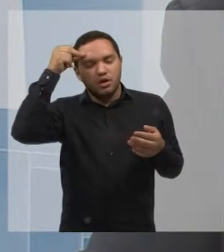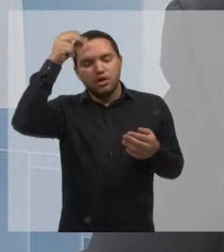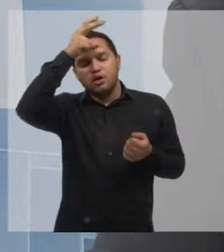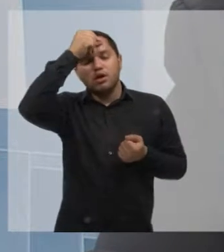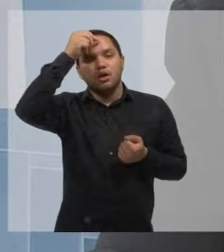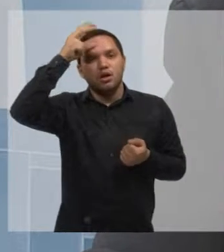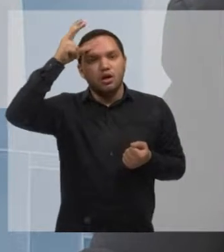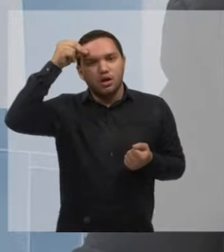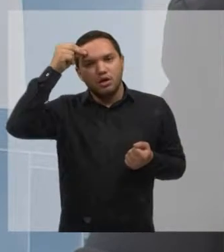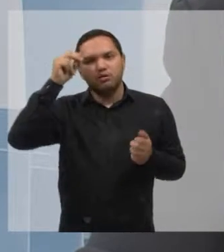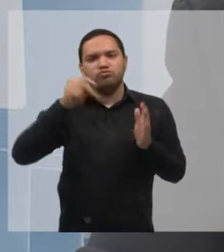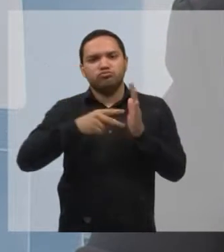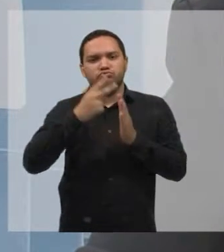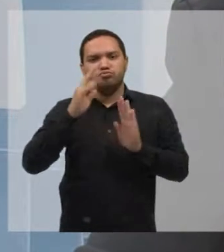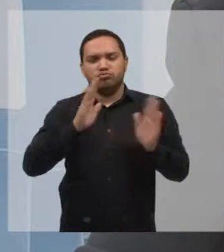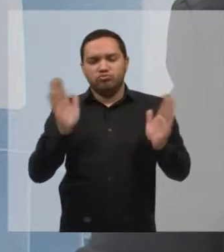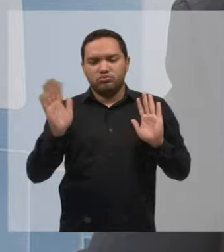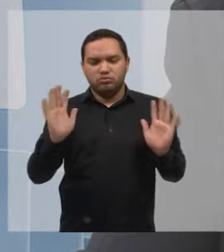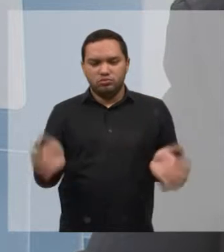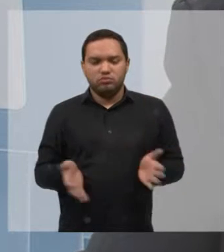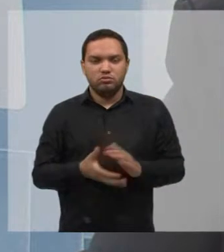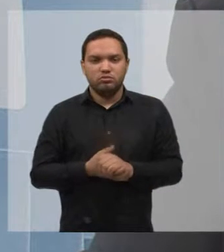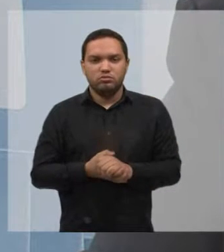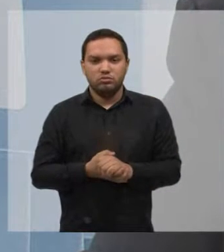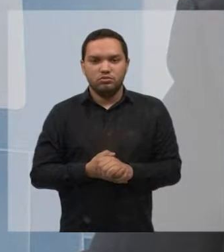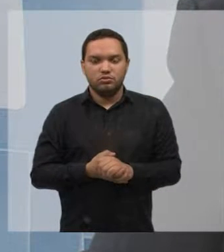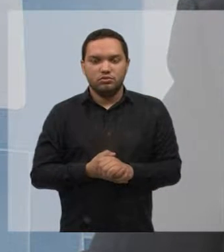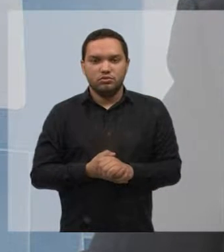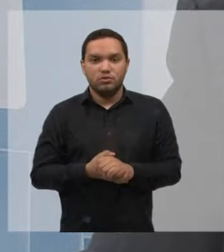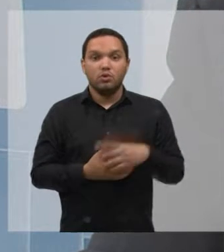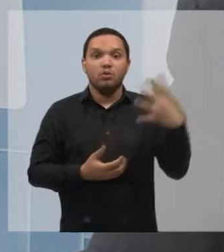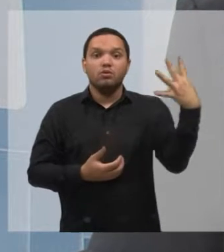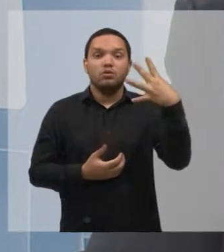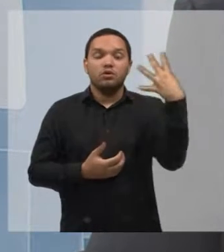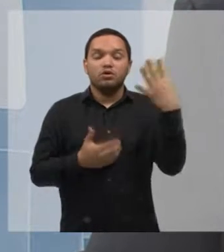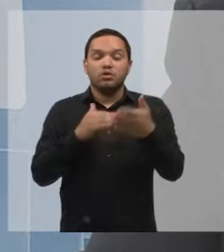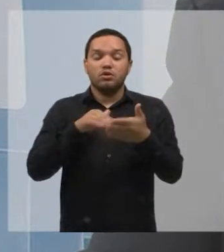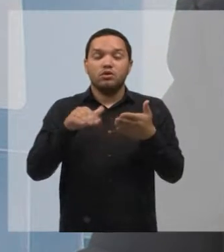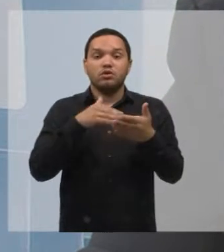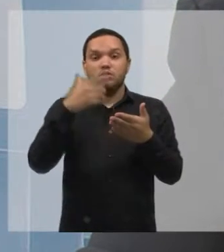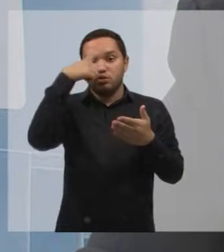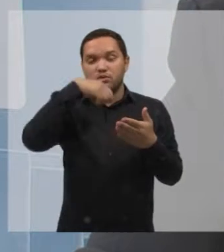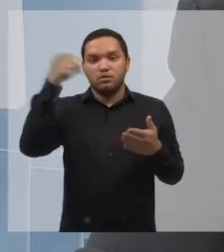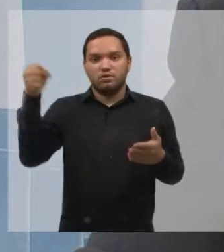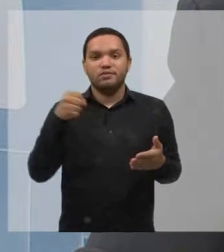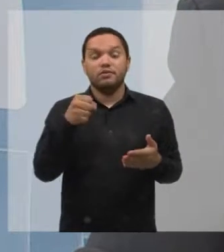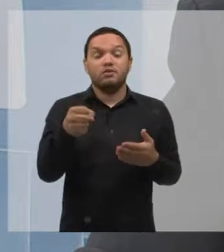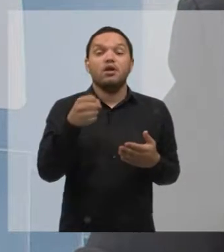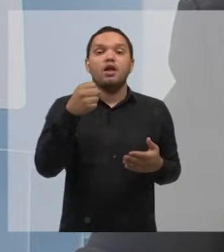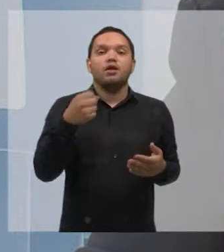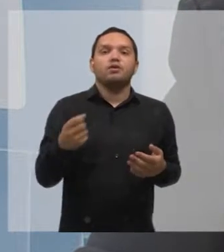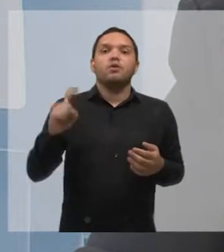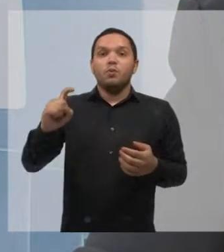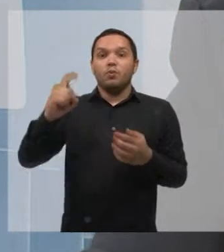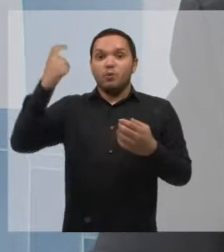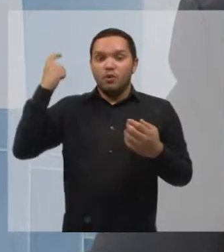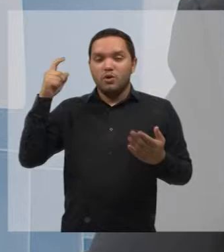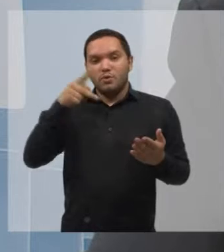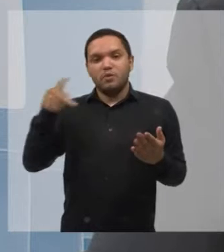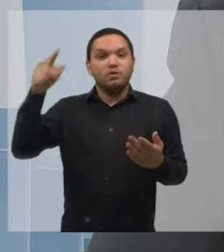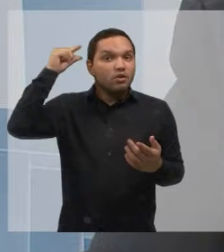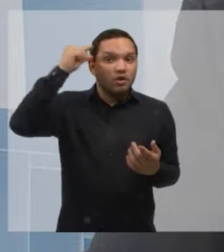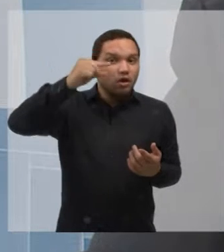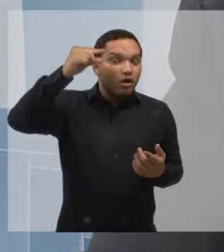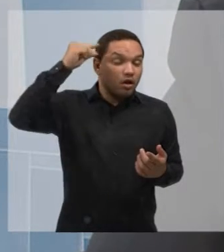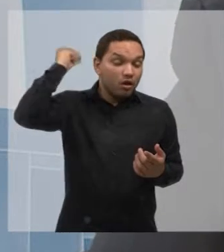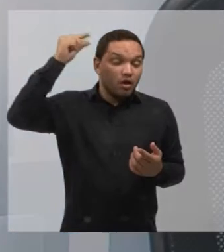respeitada, uma grande gestora. E o quarto secretário é uma indicação do ex-presidente, agora, Zezinho